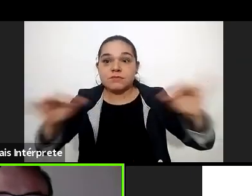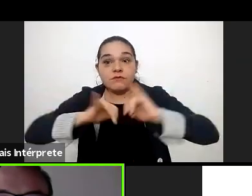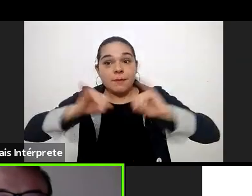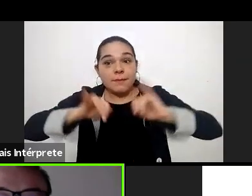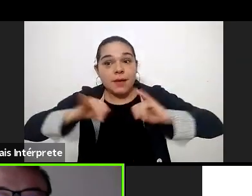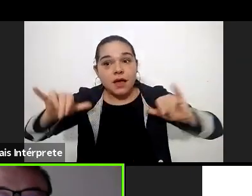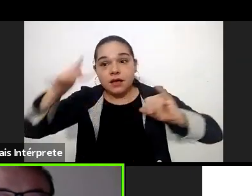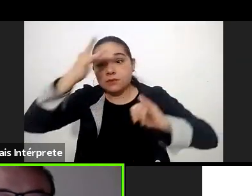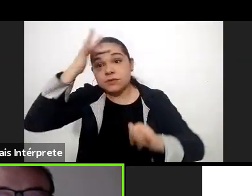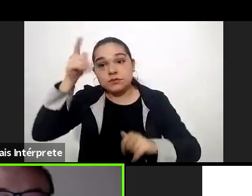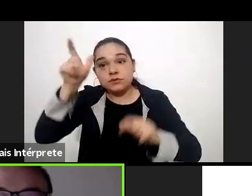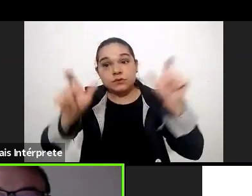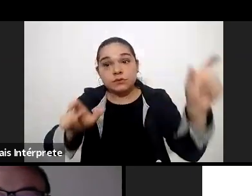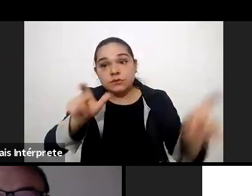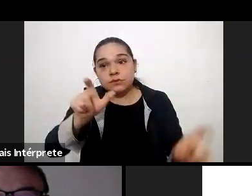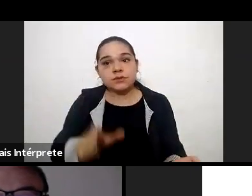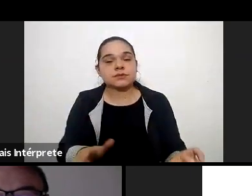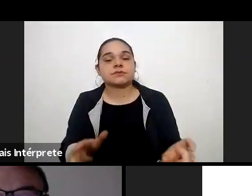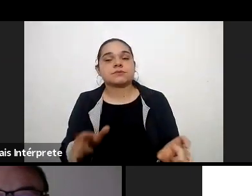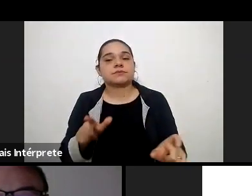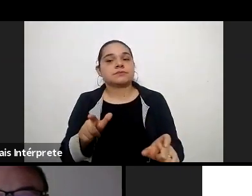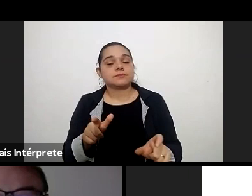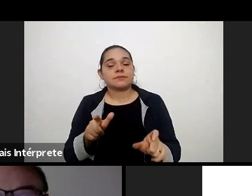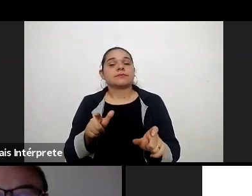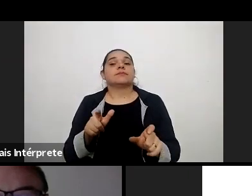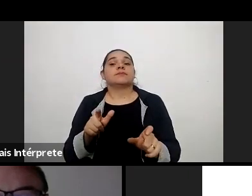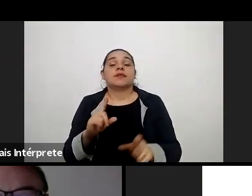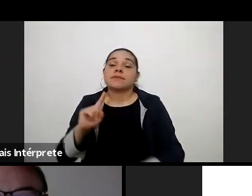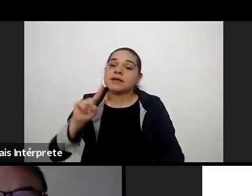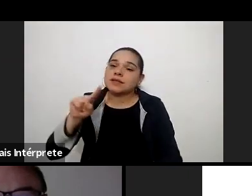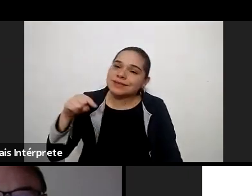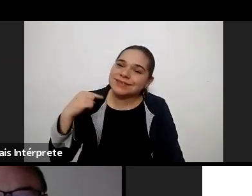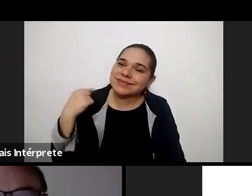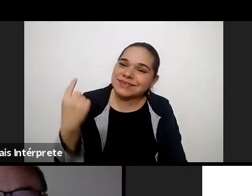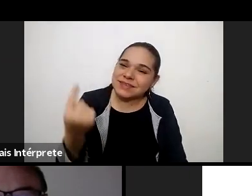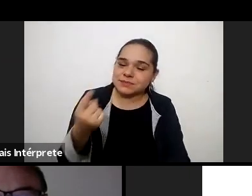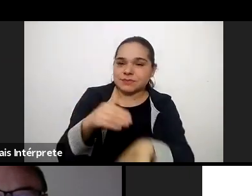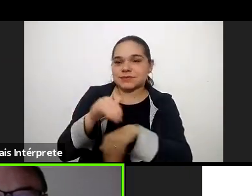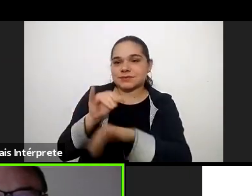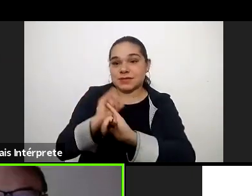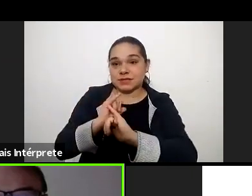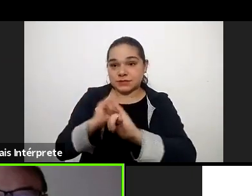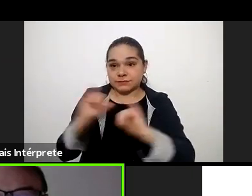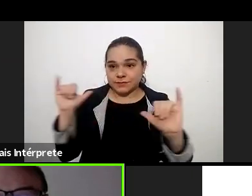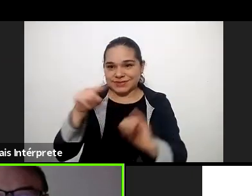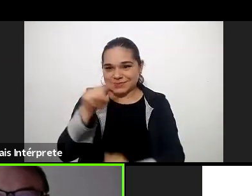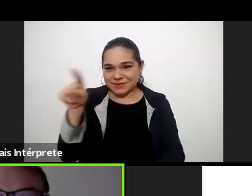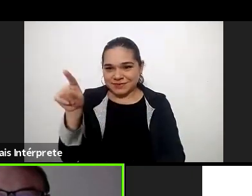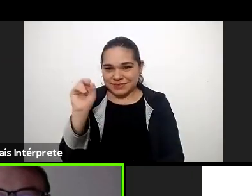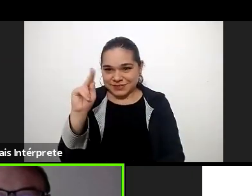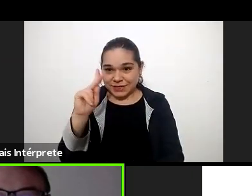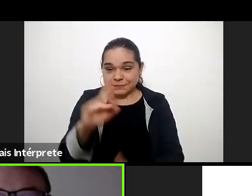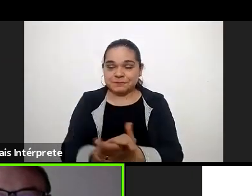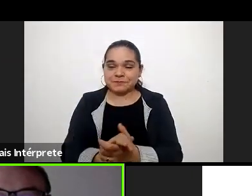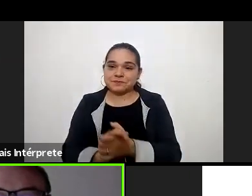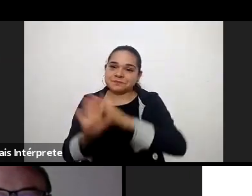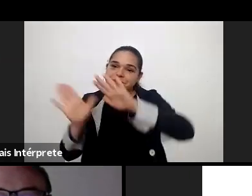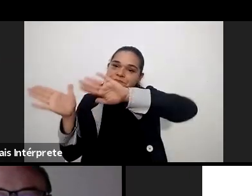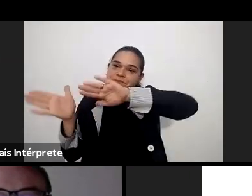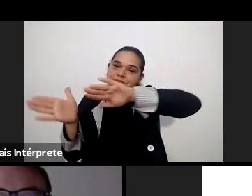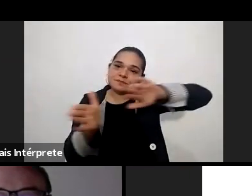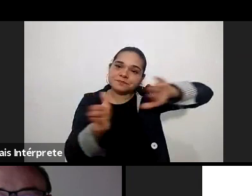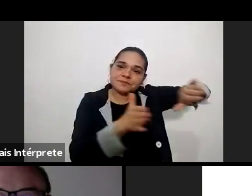resolver esse problema tá então na sequência a gente passa mais informação a vocês queria convidar os amigos para